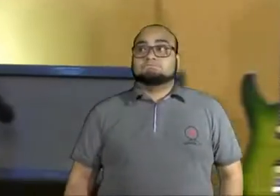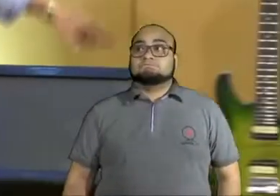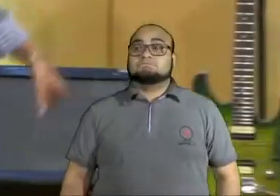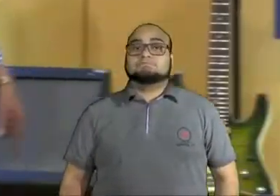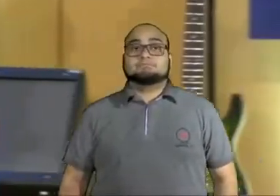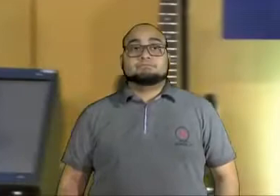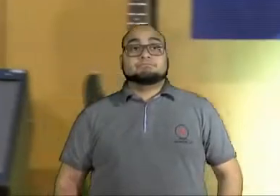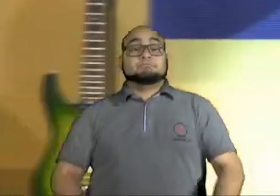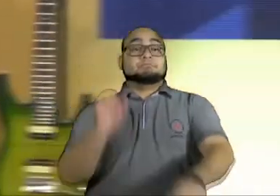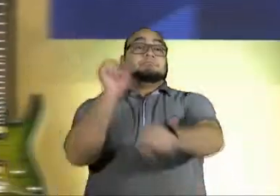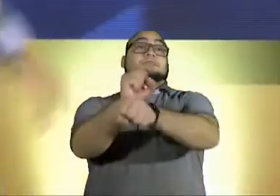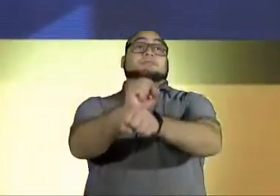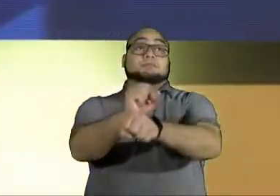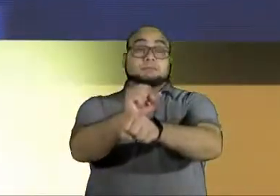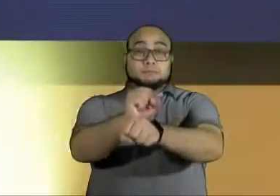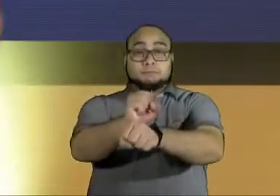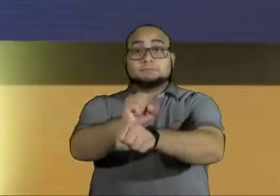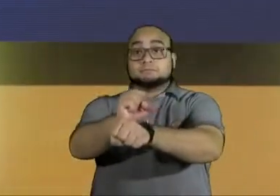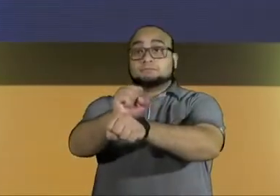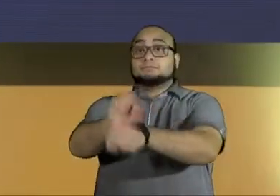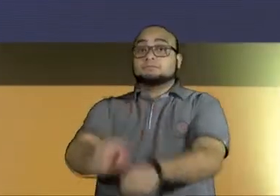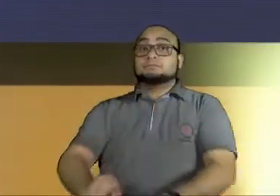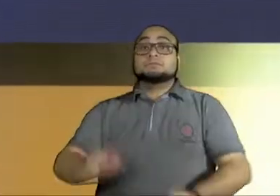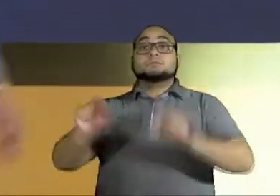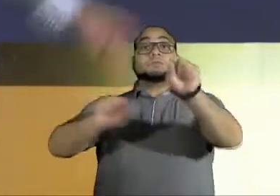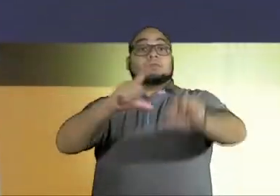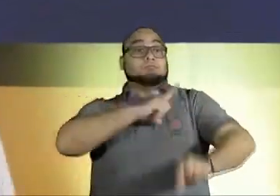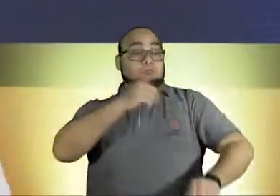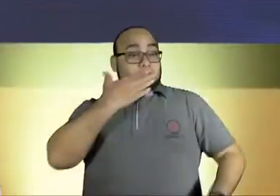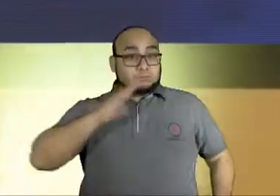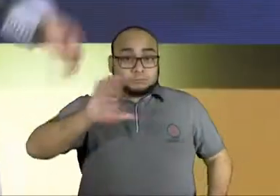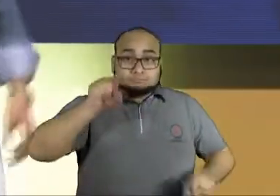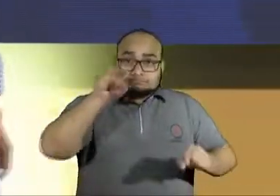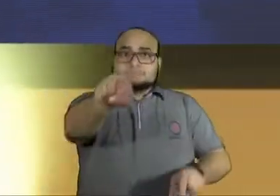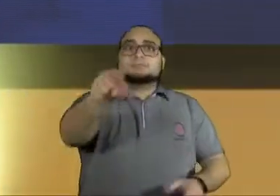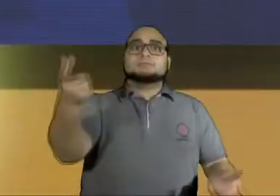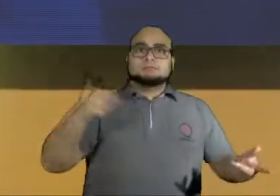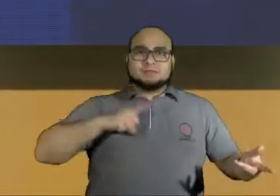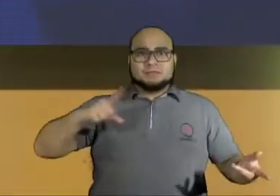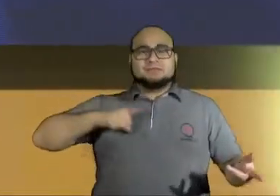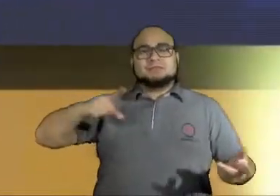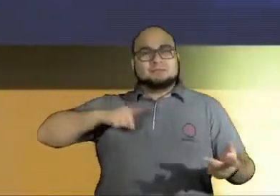Para. Você tem palavra. Você tem fé.